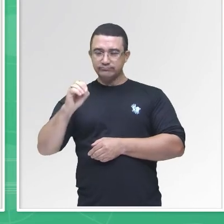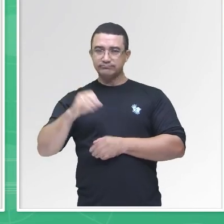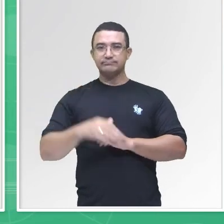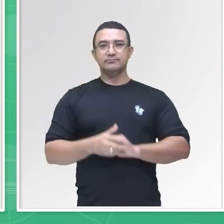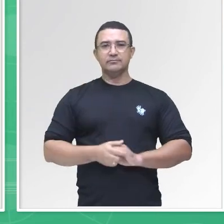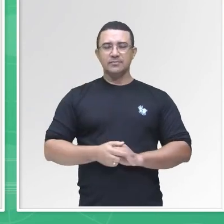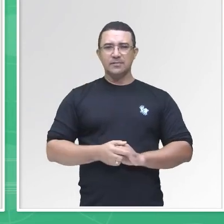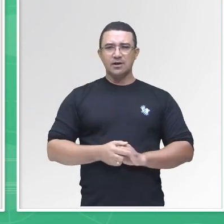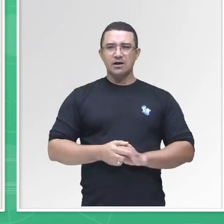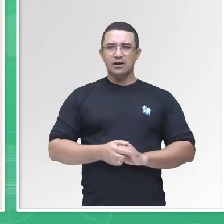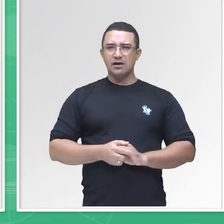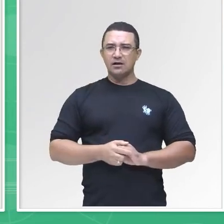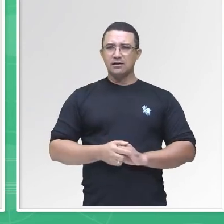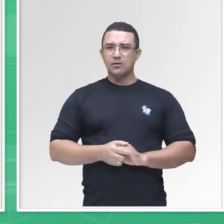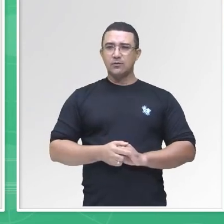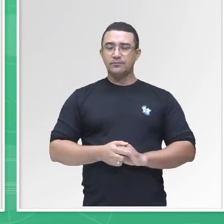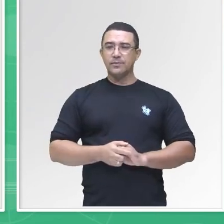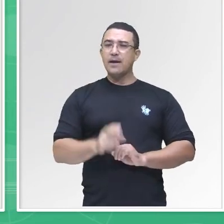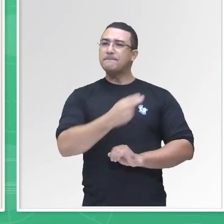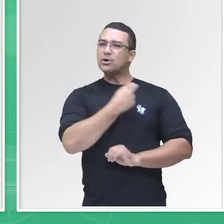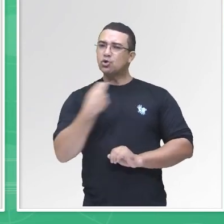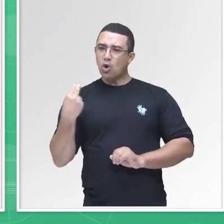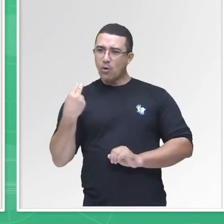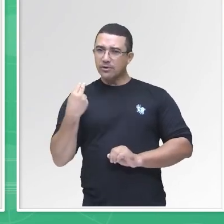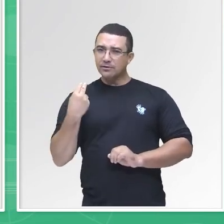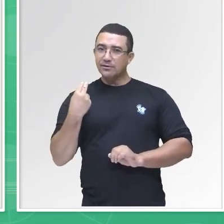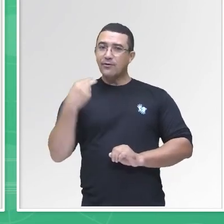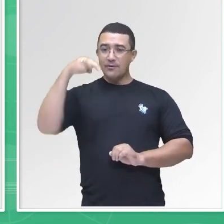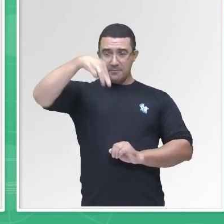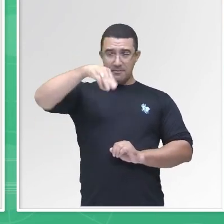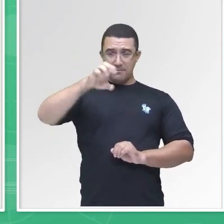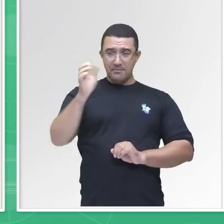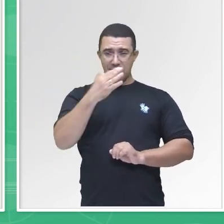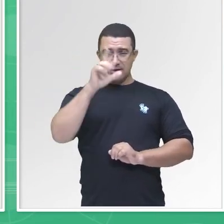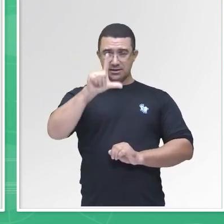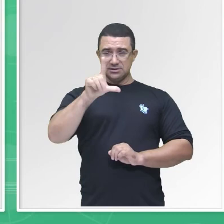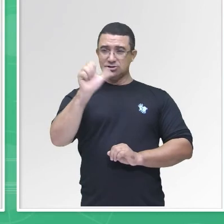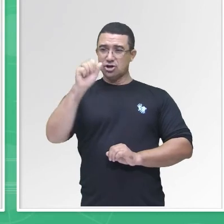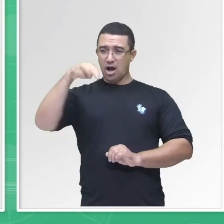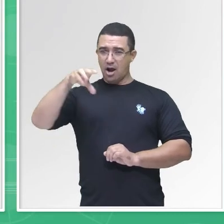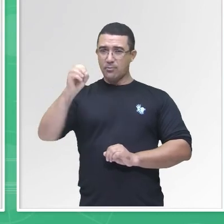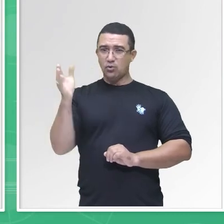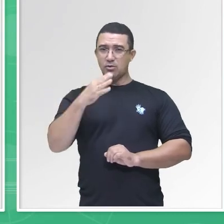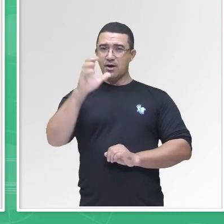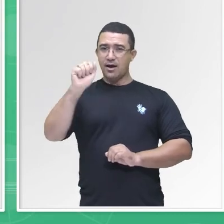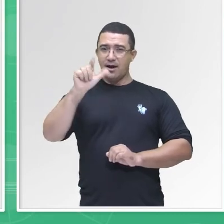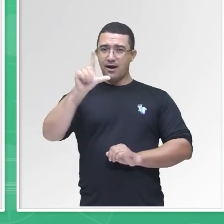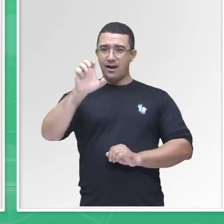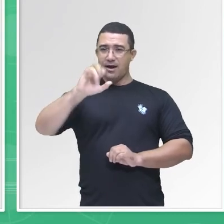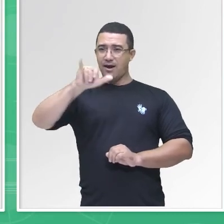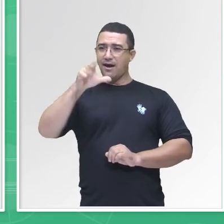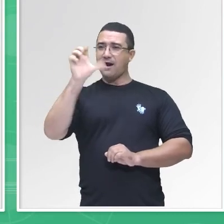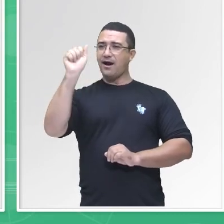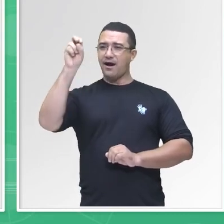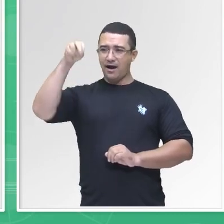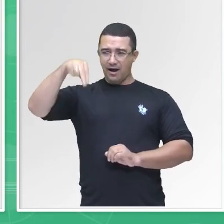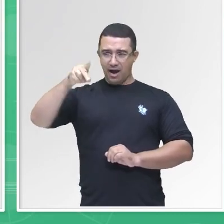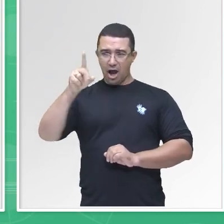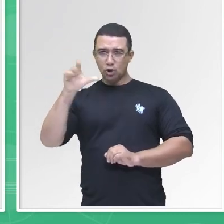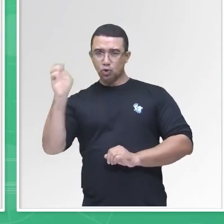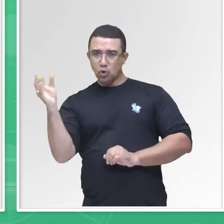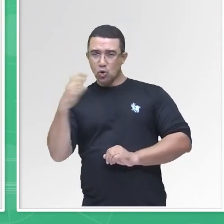o nome dele? Não, vamos lá ver se ele fala. Me llamo Alejandro Vidal. Opa! Ele